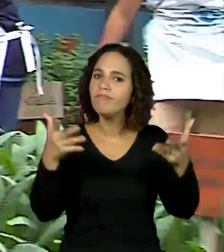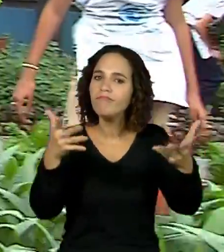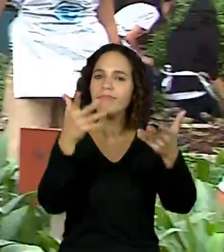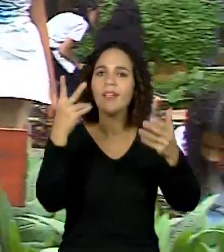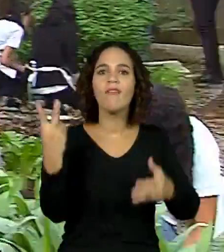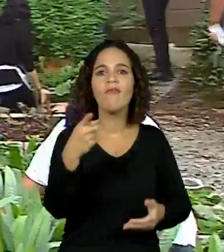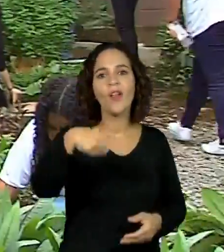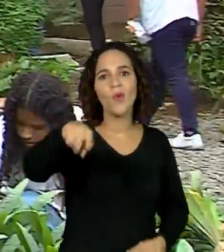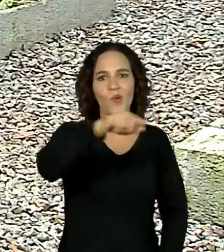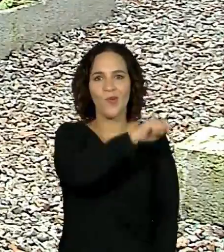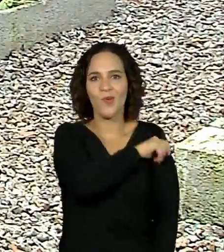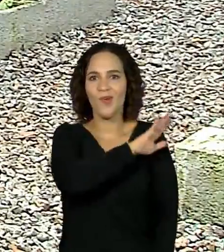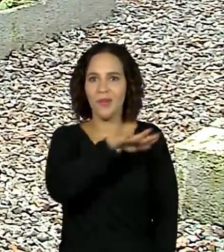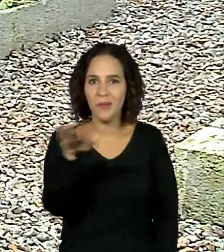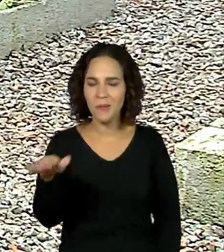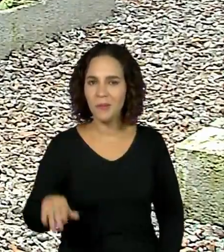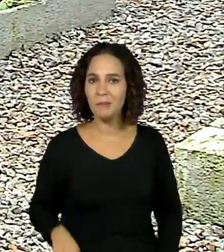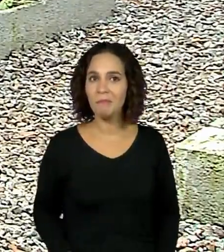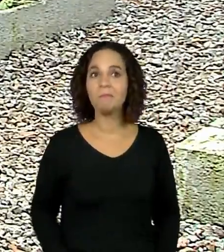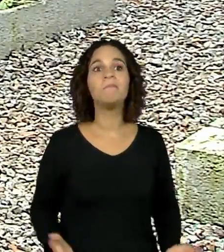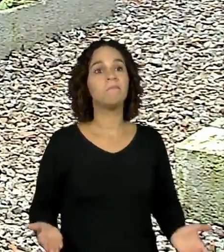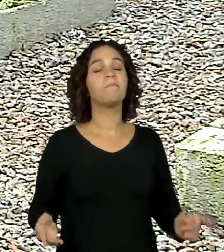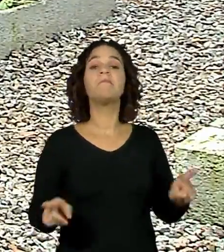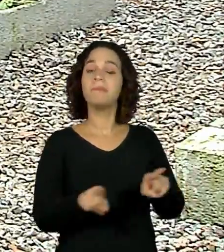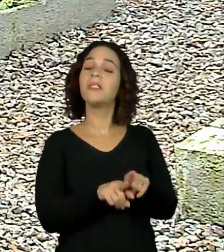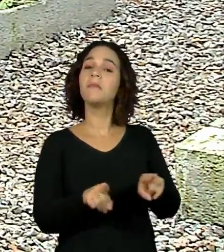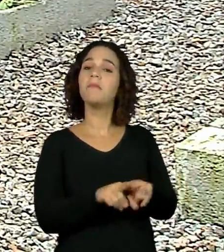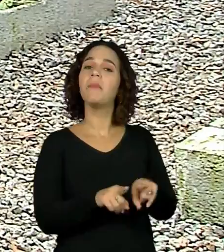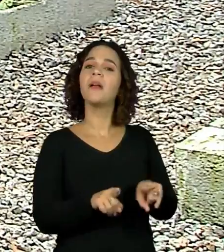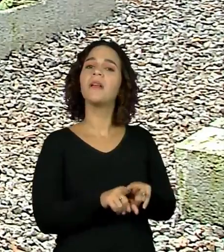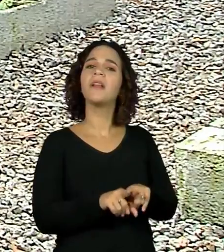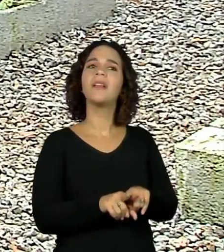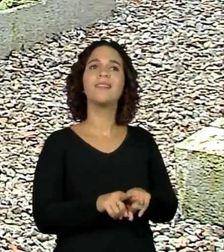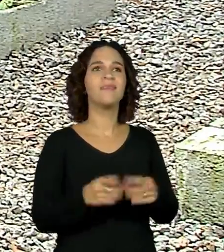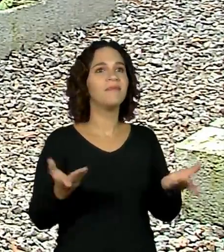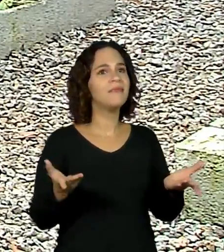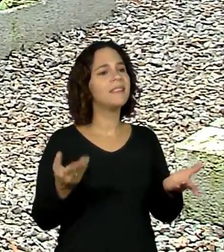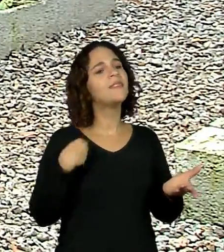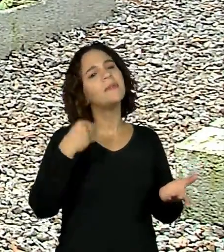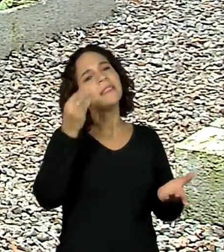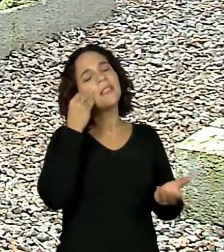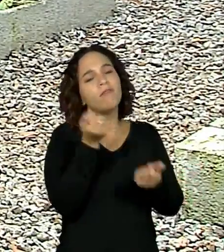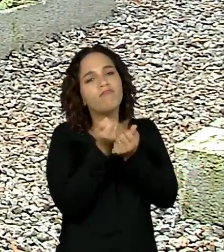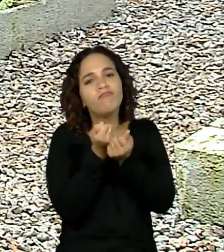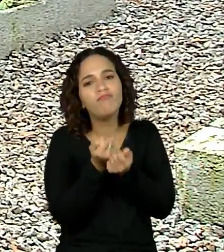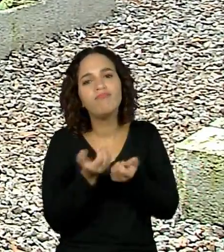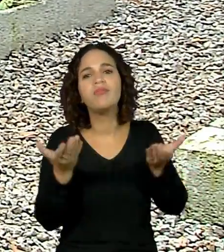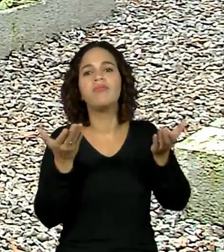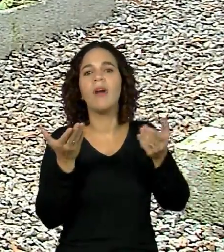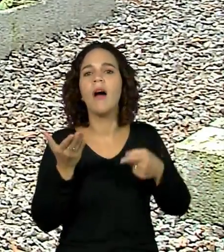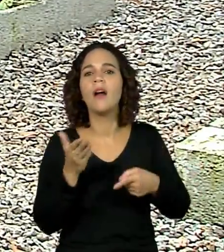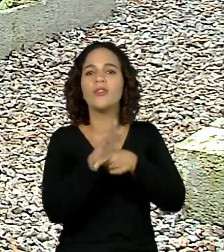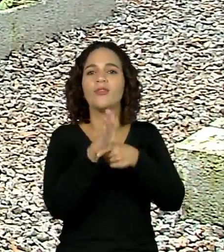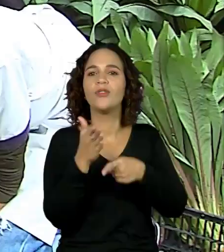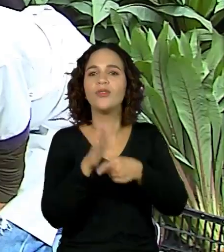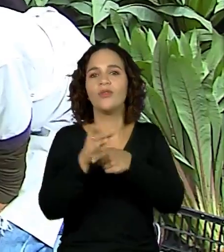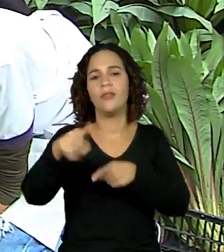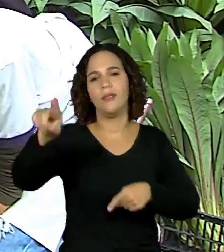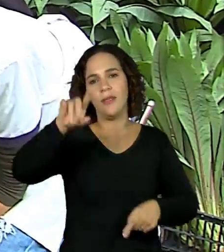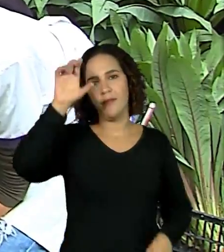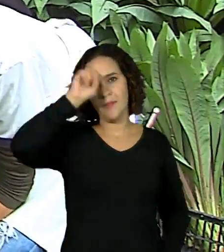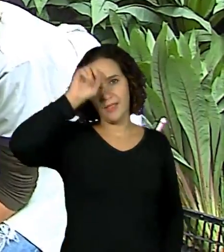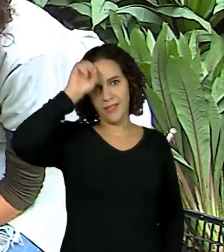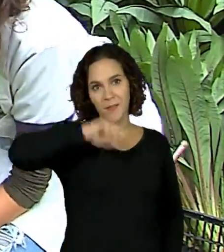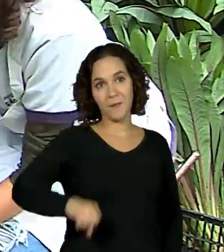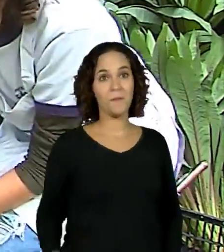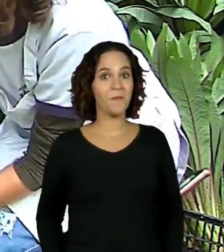os meus alunos? E oferecer e ainda mais oferecer isso como um suplemento na aprendizagem deles.